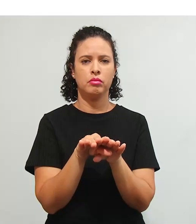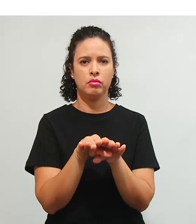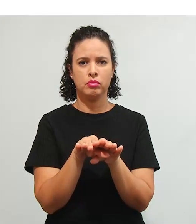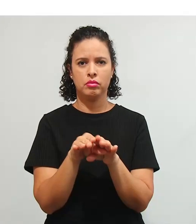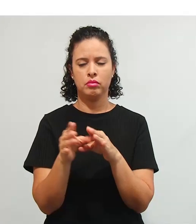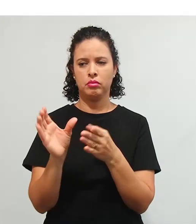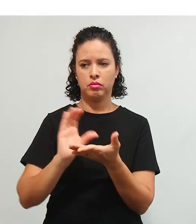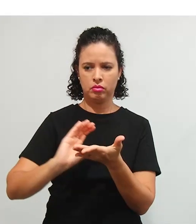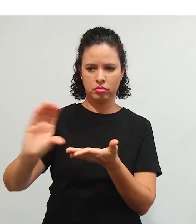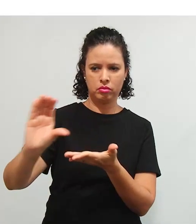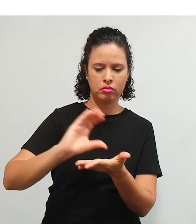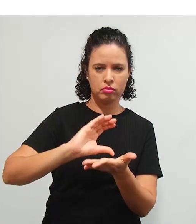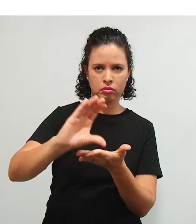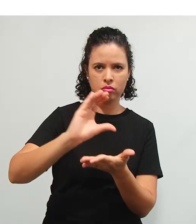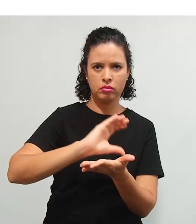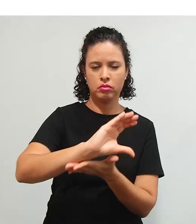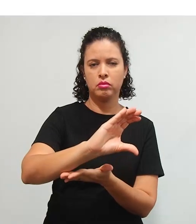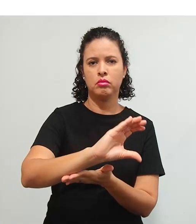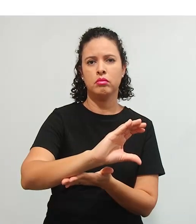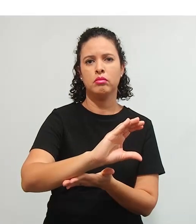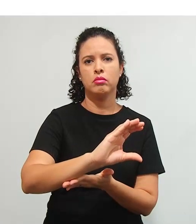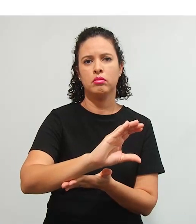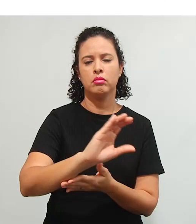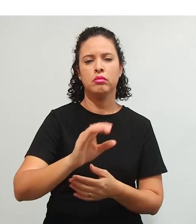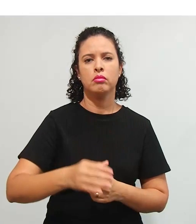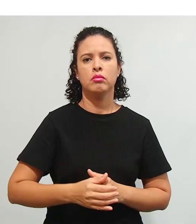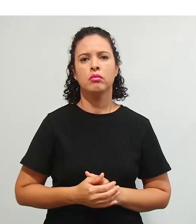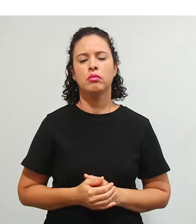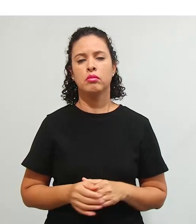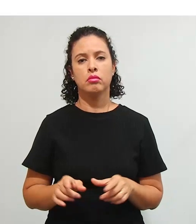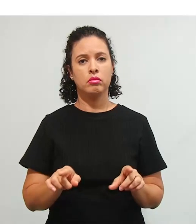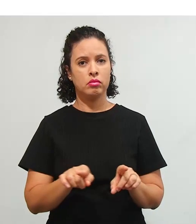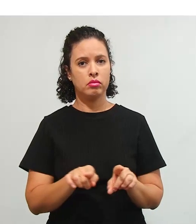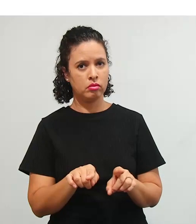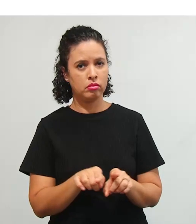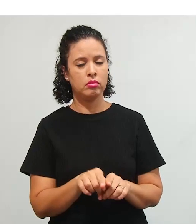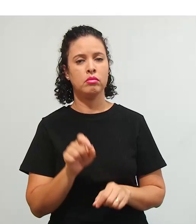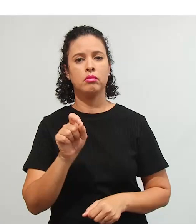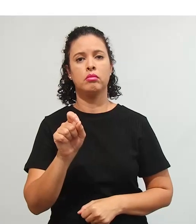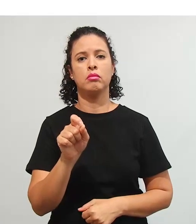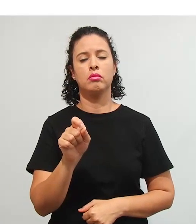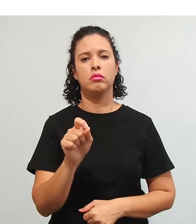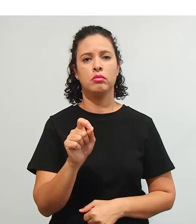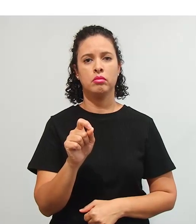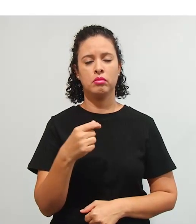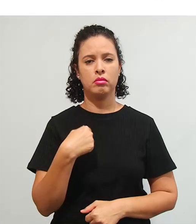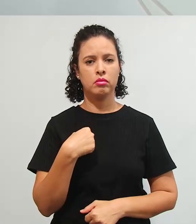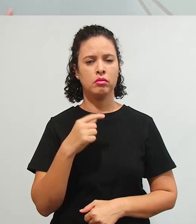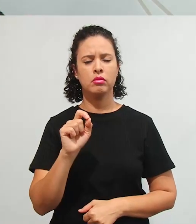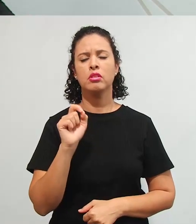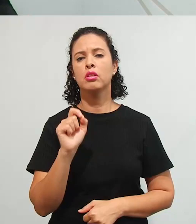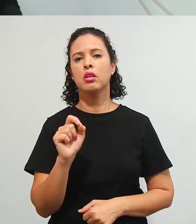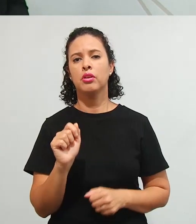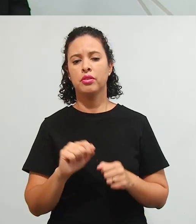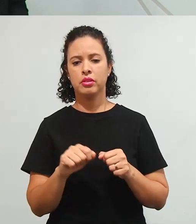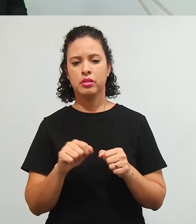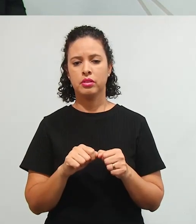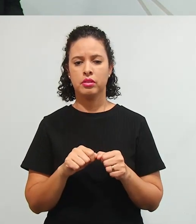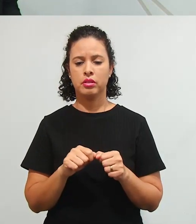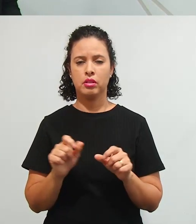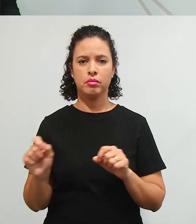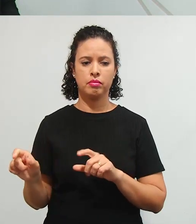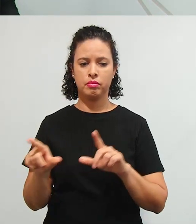e destinação de recursos dos entes federados. Inclusive, quando eu estava construindo